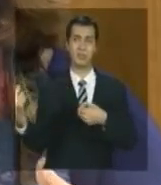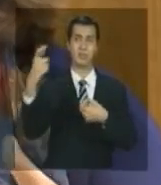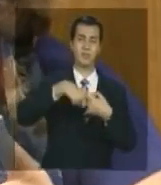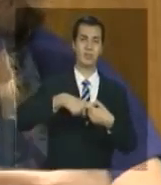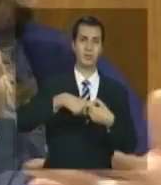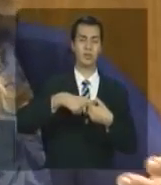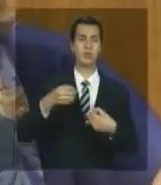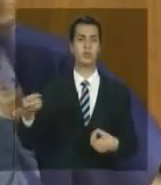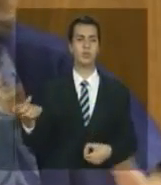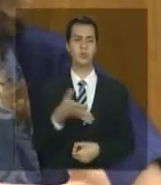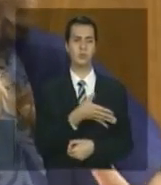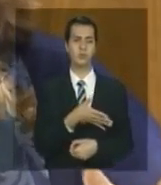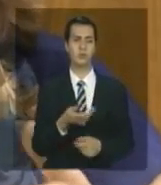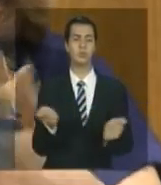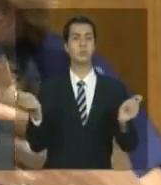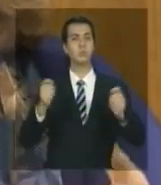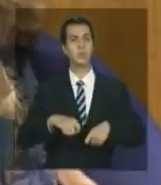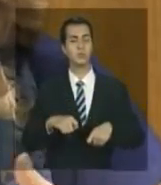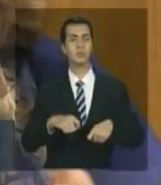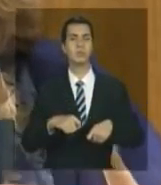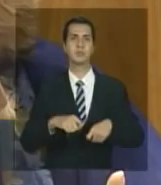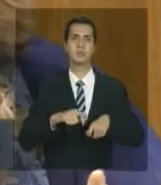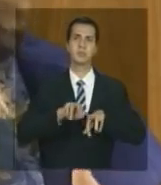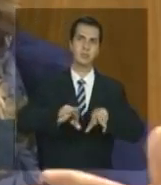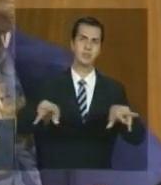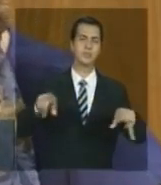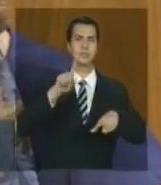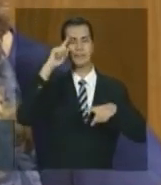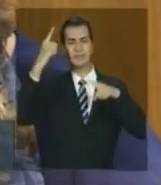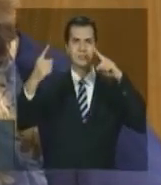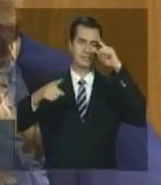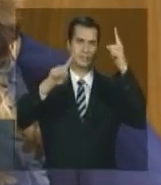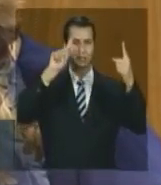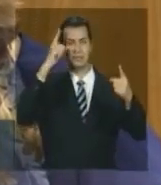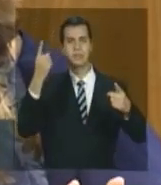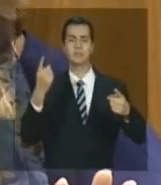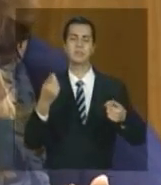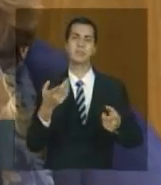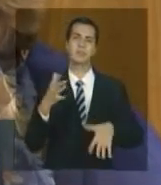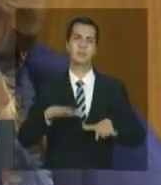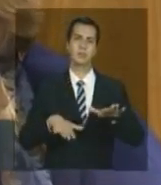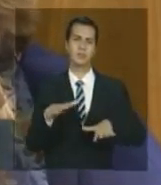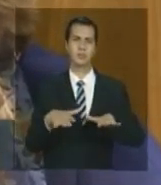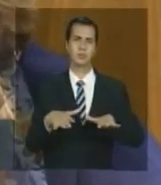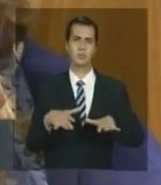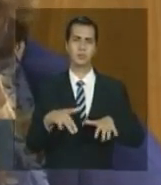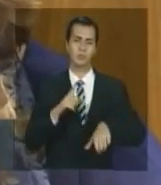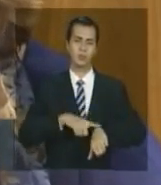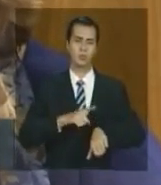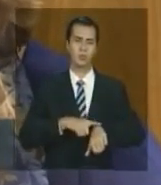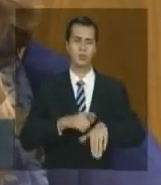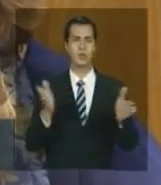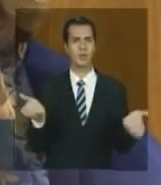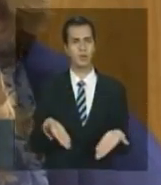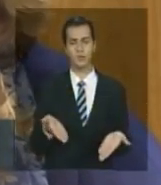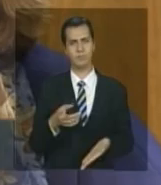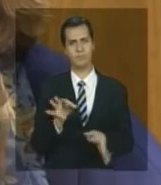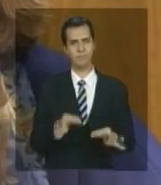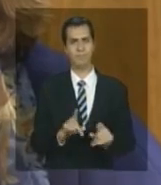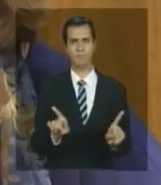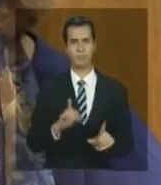incorporações, enfim, trarão outras ideias e que talvez não sejam não seja ainda o momento